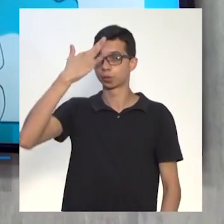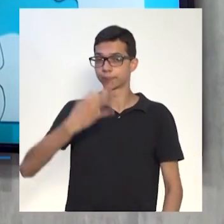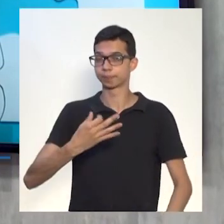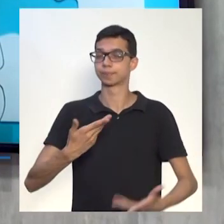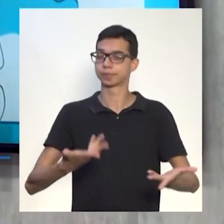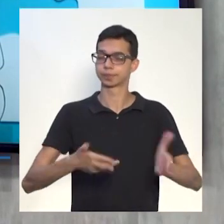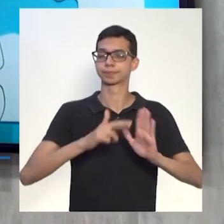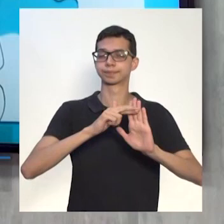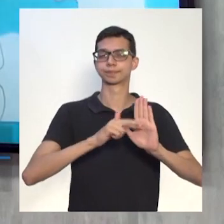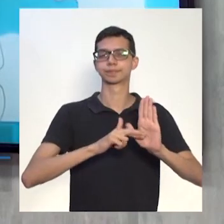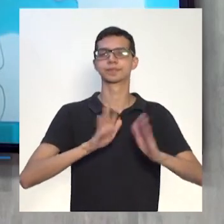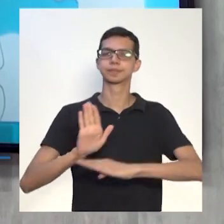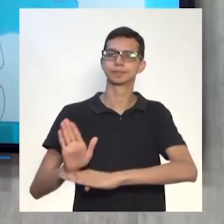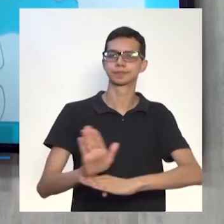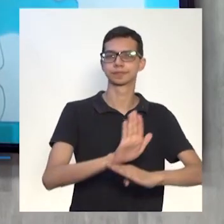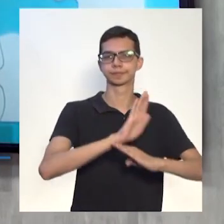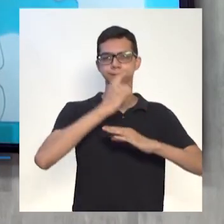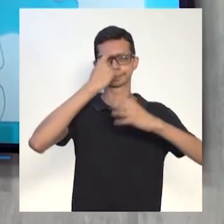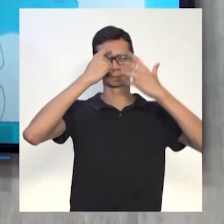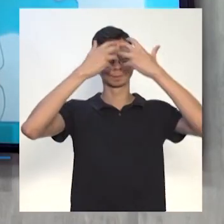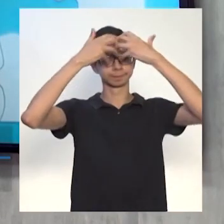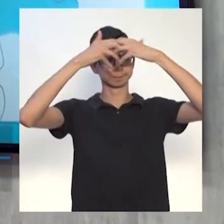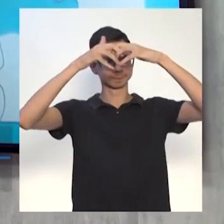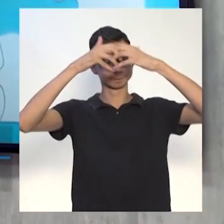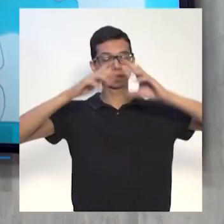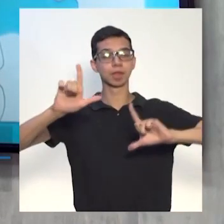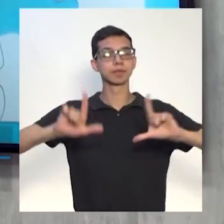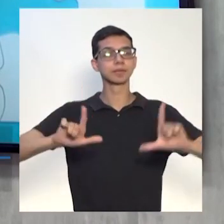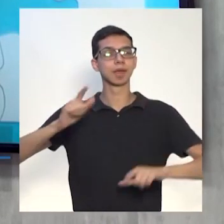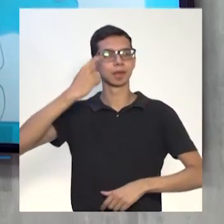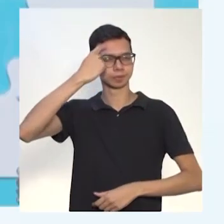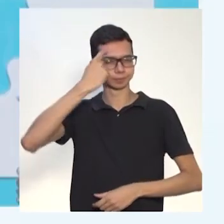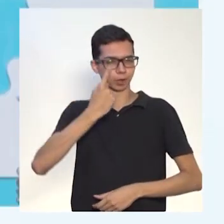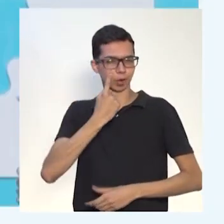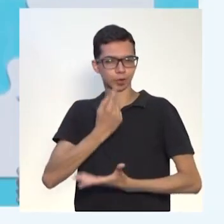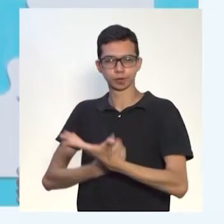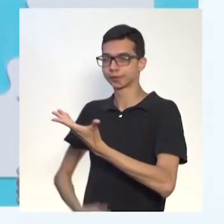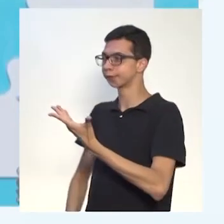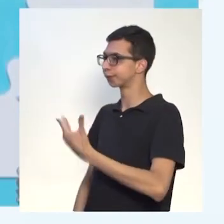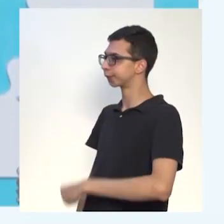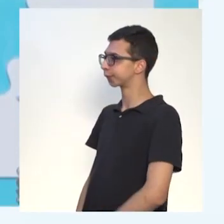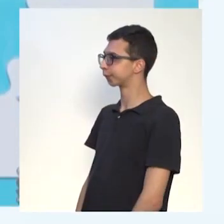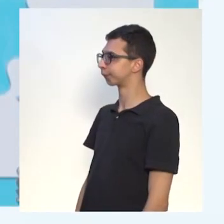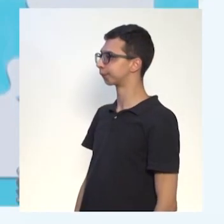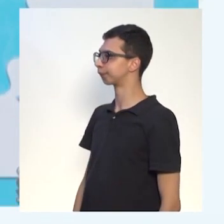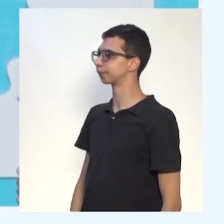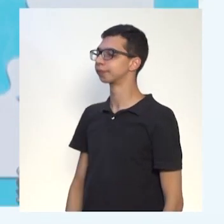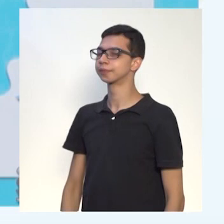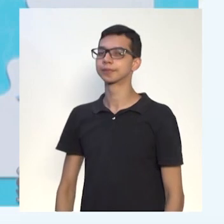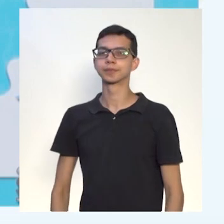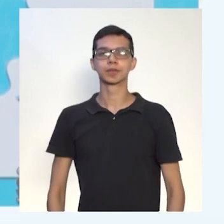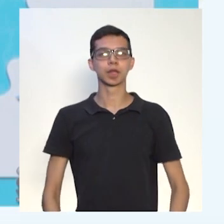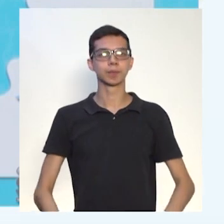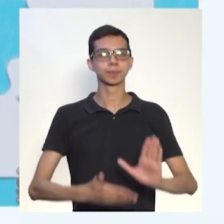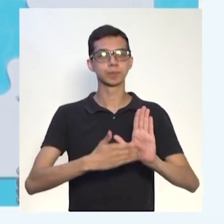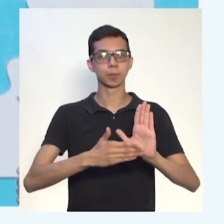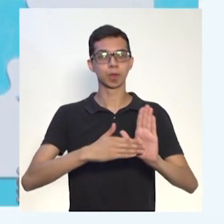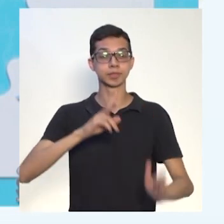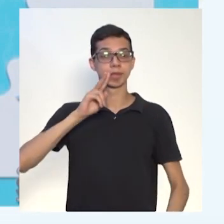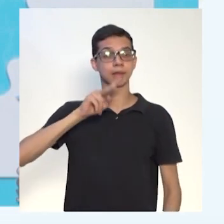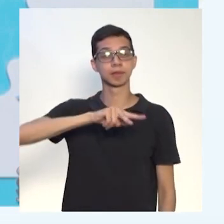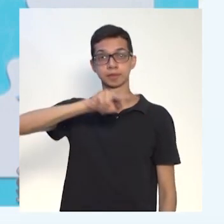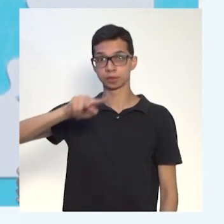o nosso raciocínio. Pensa comigo aí então, na tela, olha o que a gente tem. A leitura da proposta, tá? Primeira